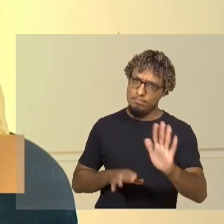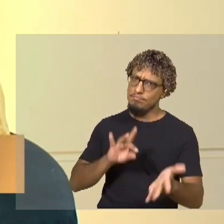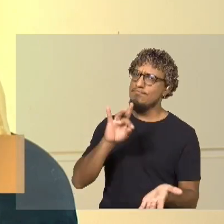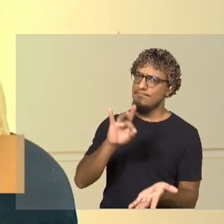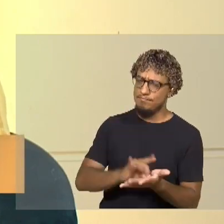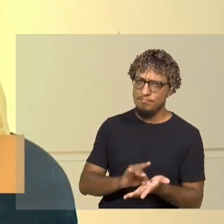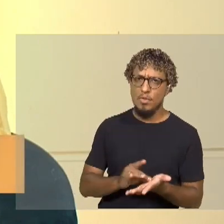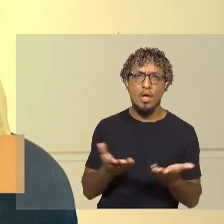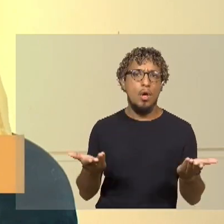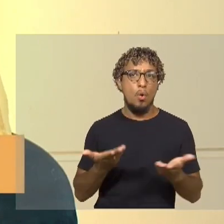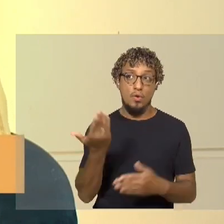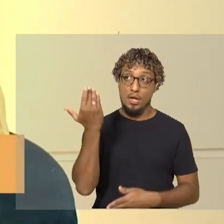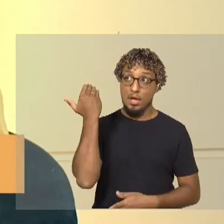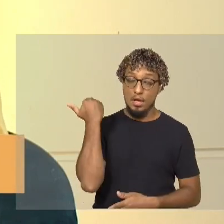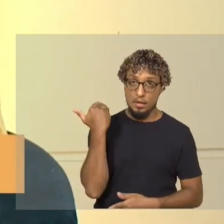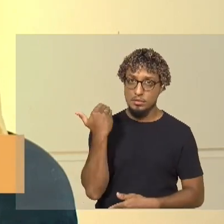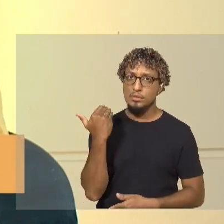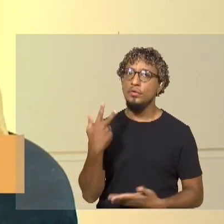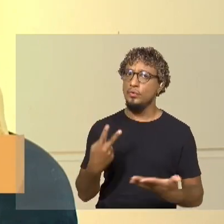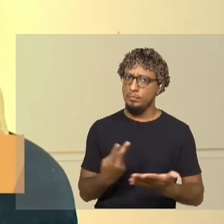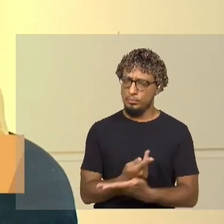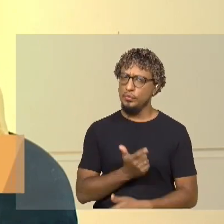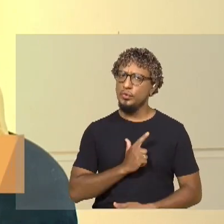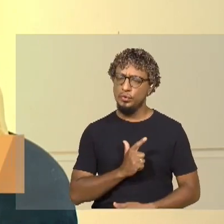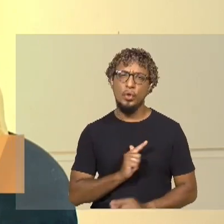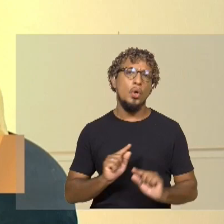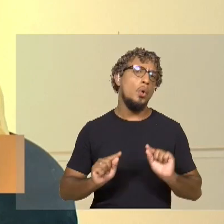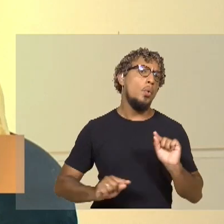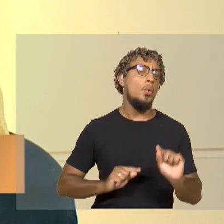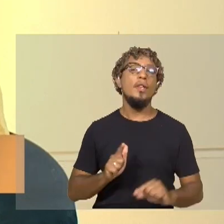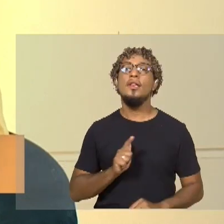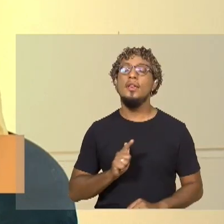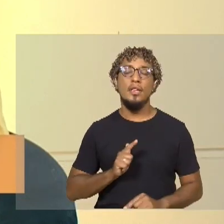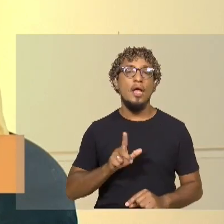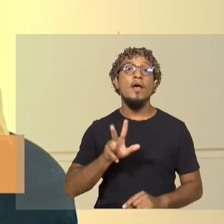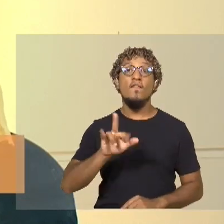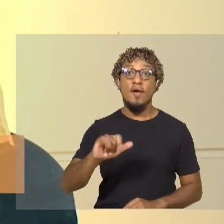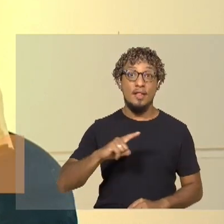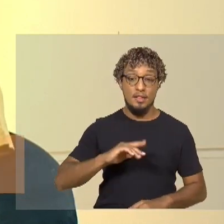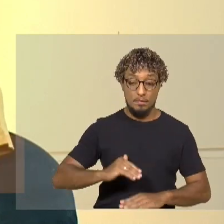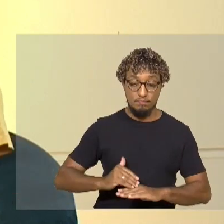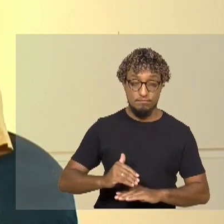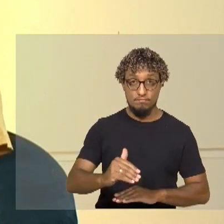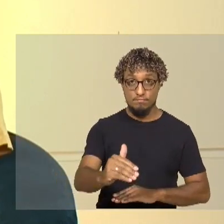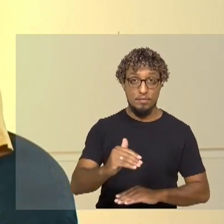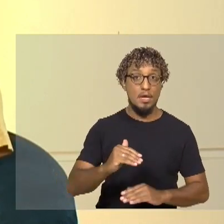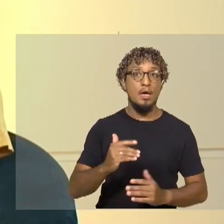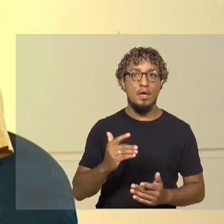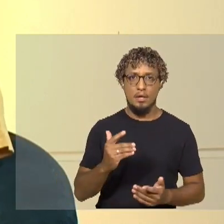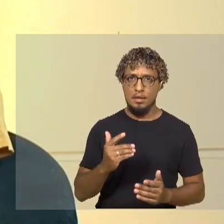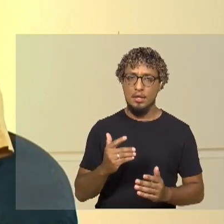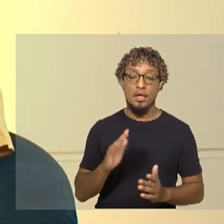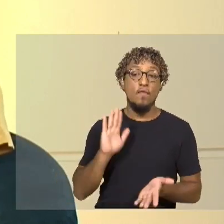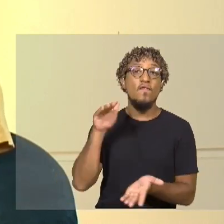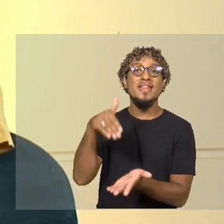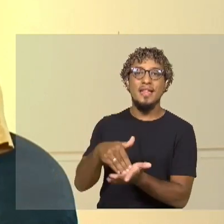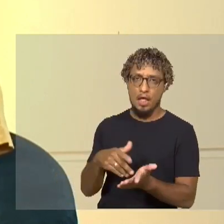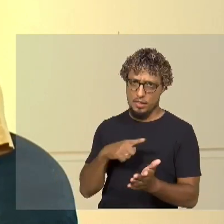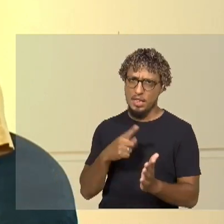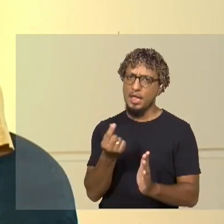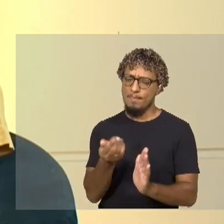relação à situação que havia anterior, quer dizer, vai haver um aumento do preço final dos